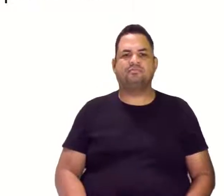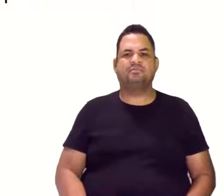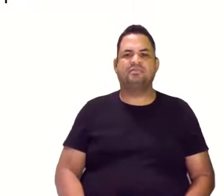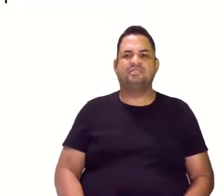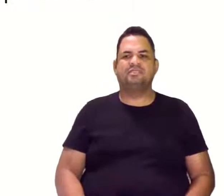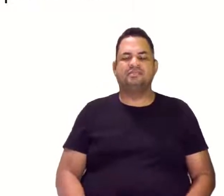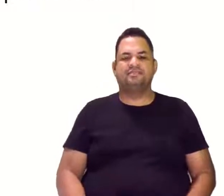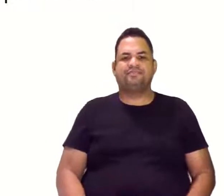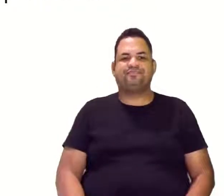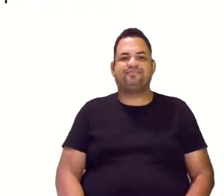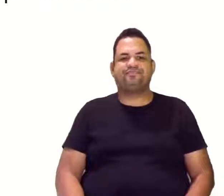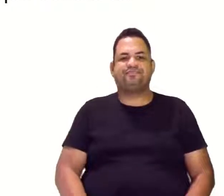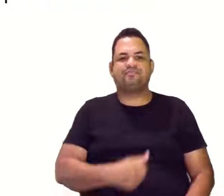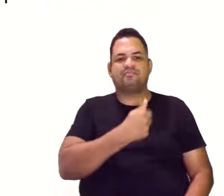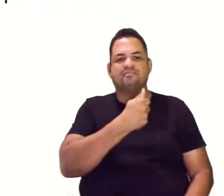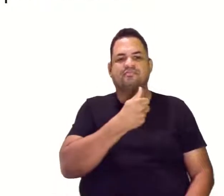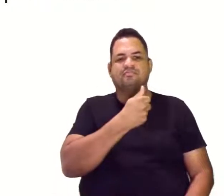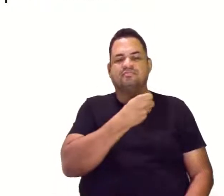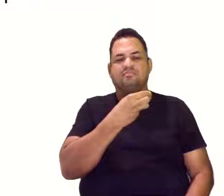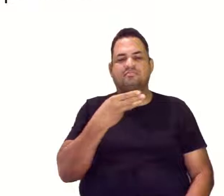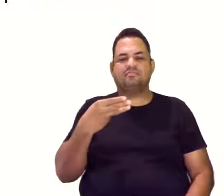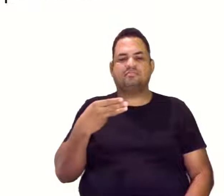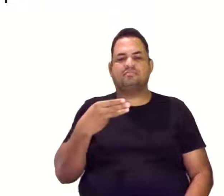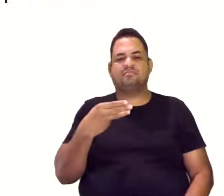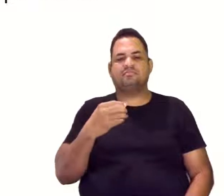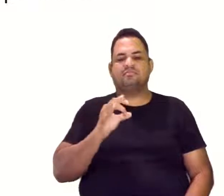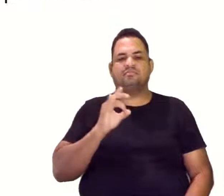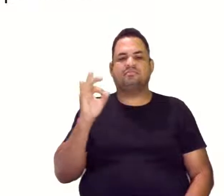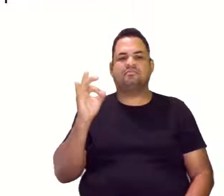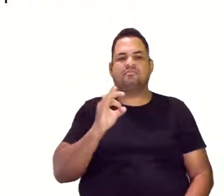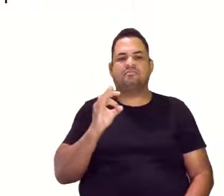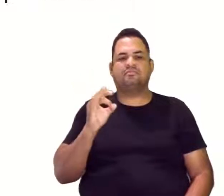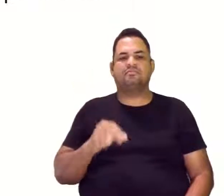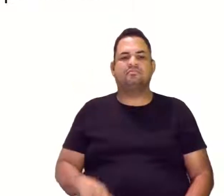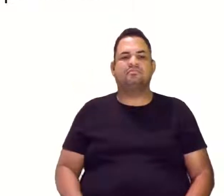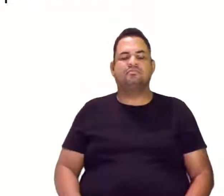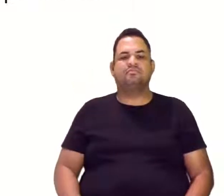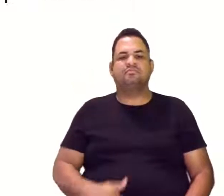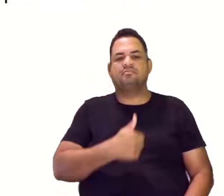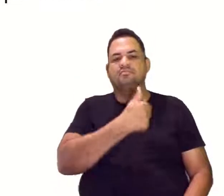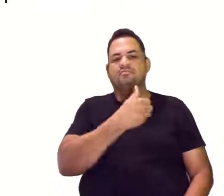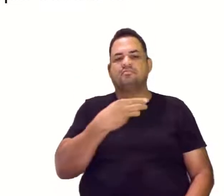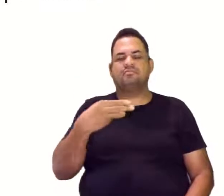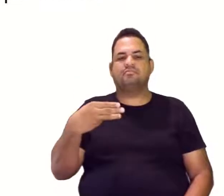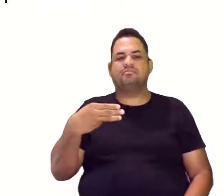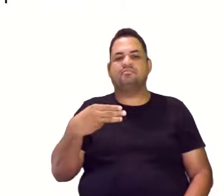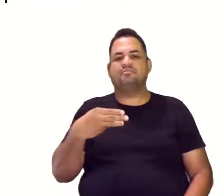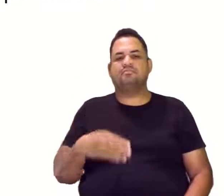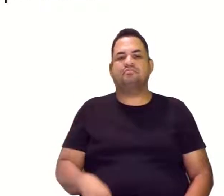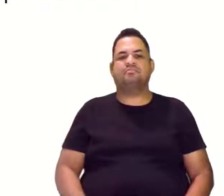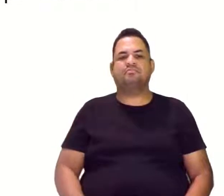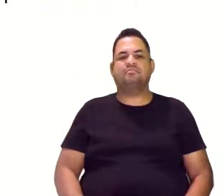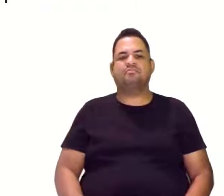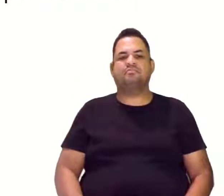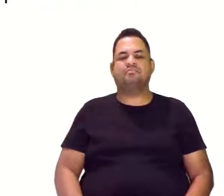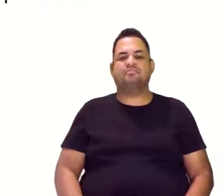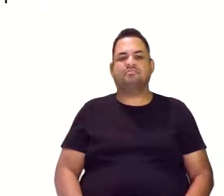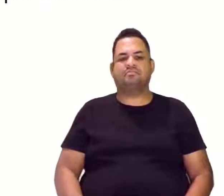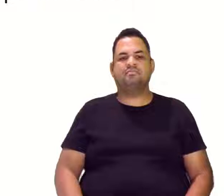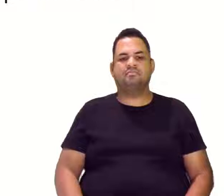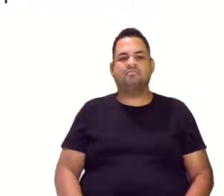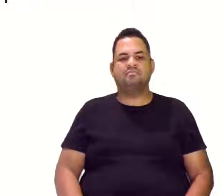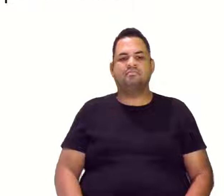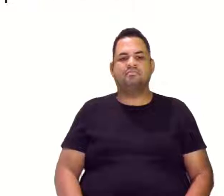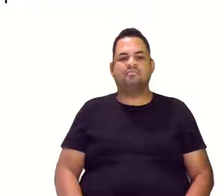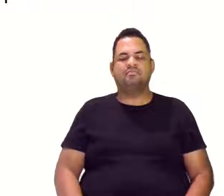no perfume 1, né? 13. Ali diz 13%, né? Isso. Então eu tenho 13%, a gente já sabe que é 13